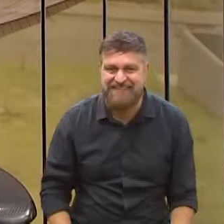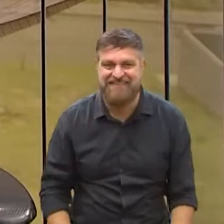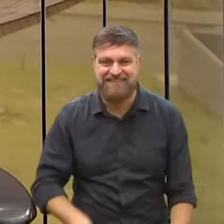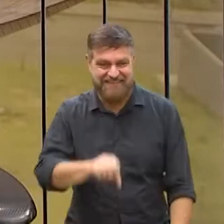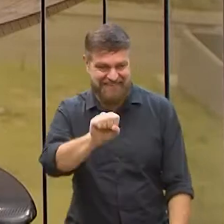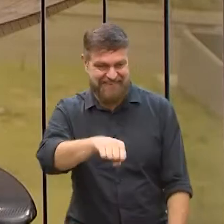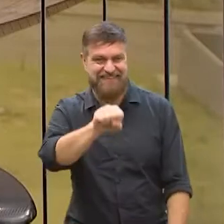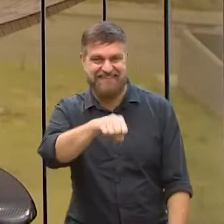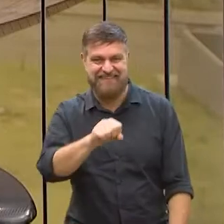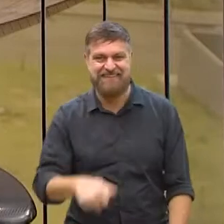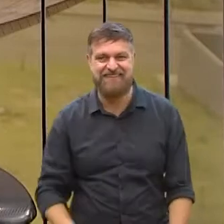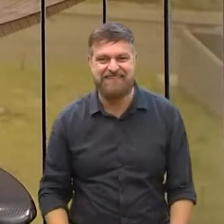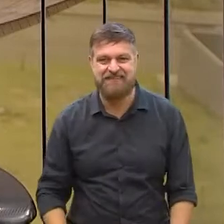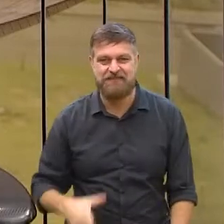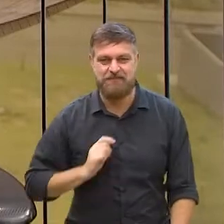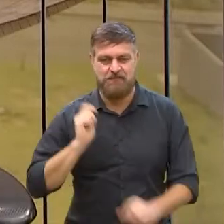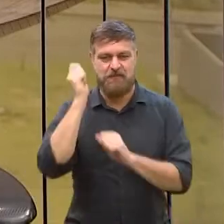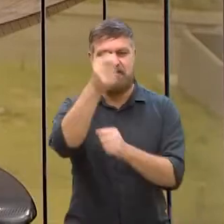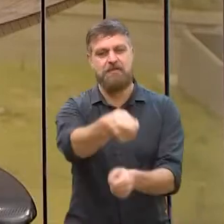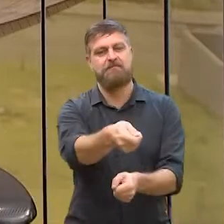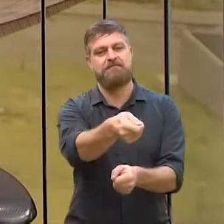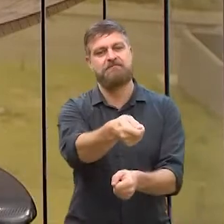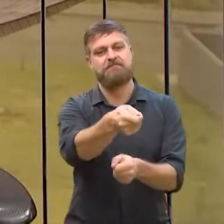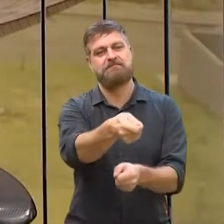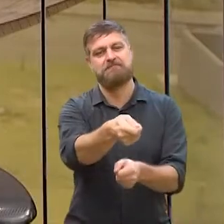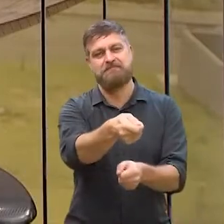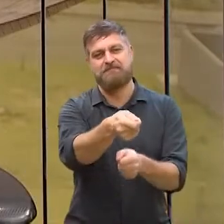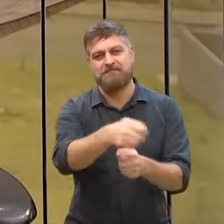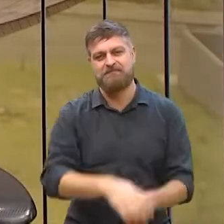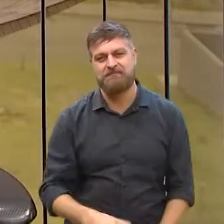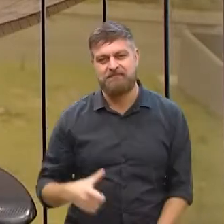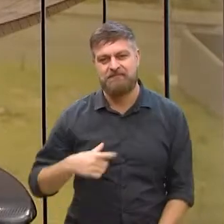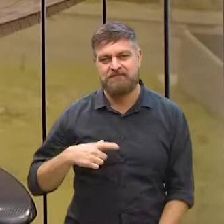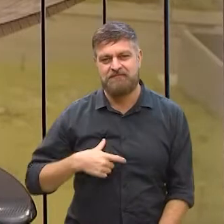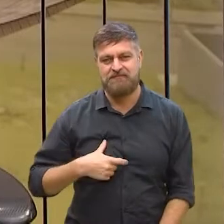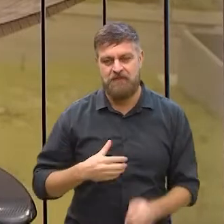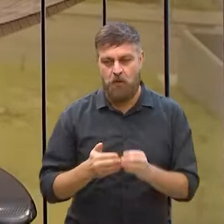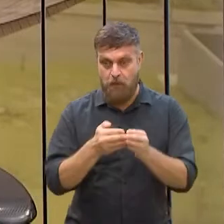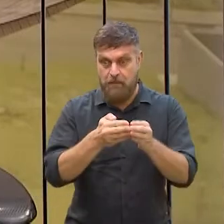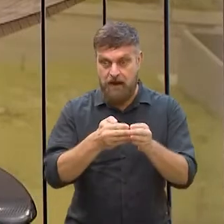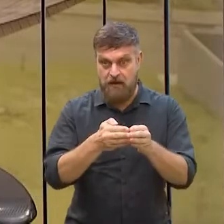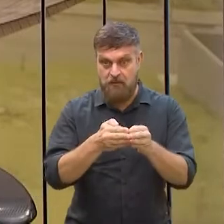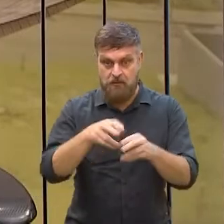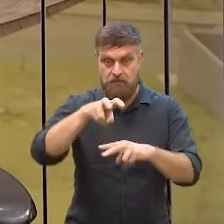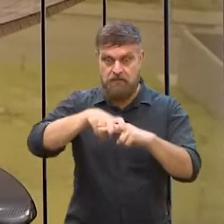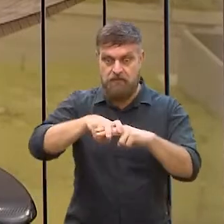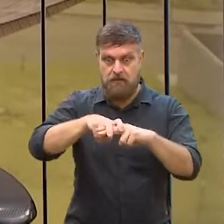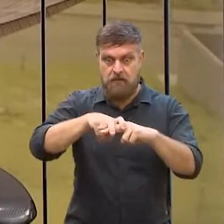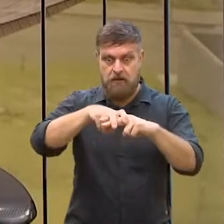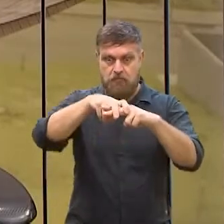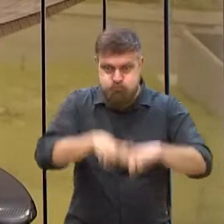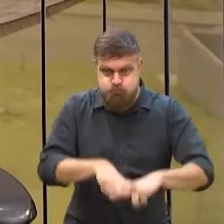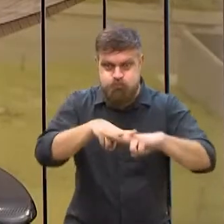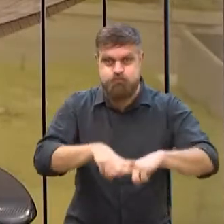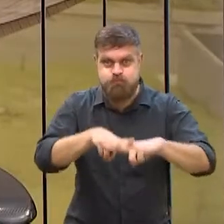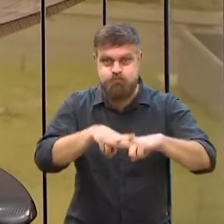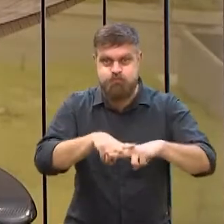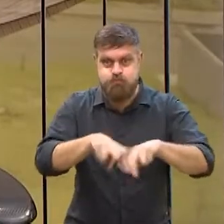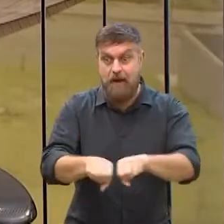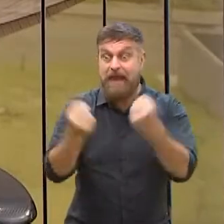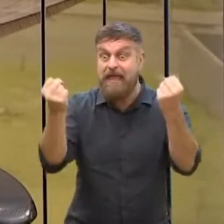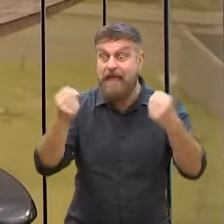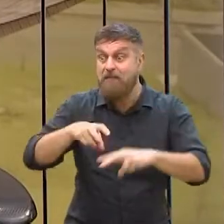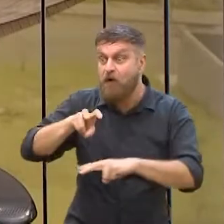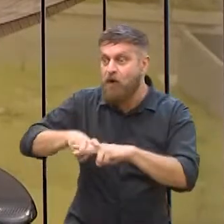sim, sabe, Rita? Ah. Numa pescaria, eu quebrei o banco do barco. E com meu peso, claro, né?